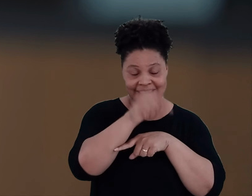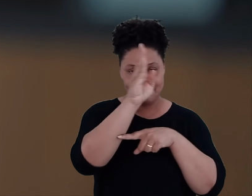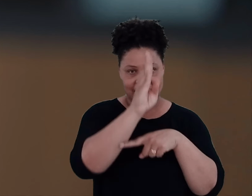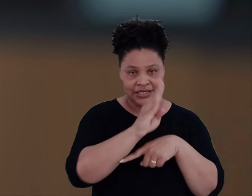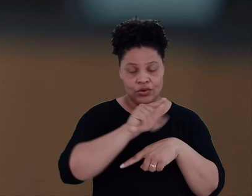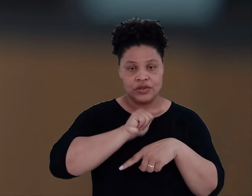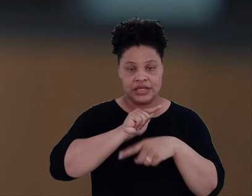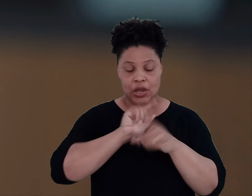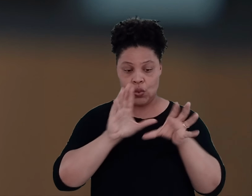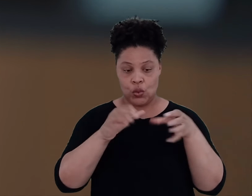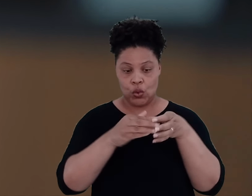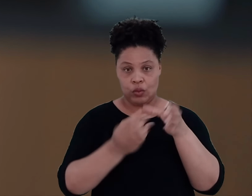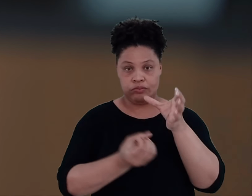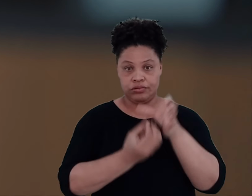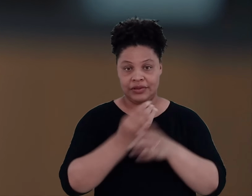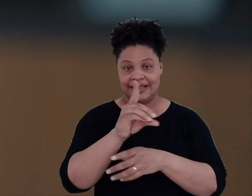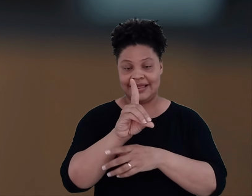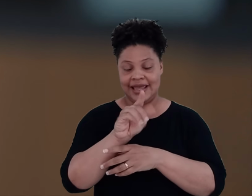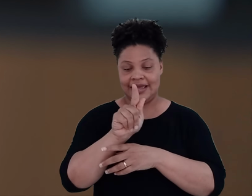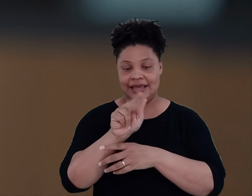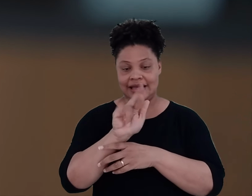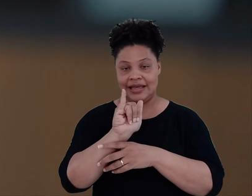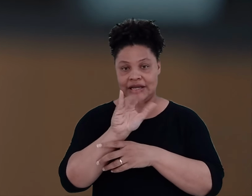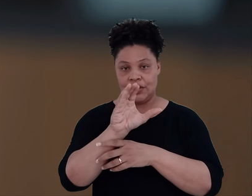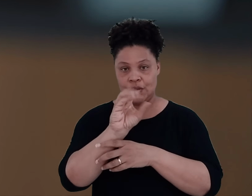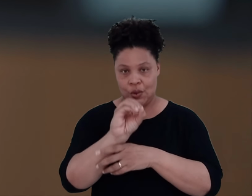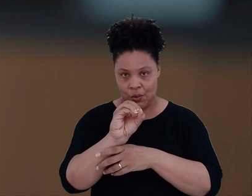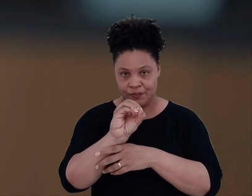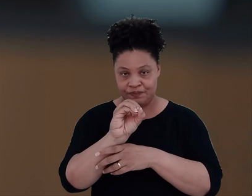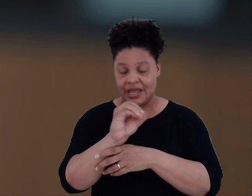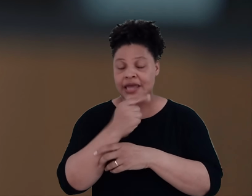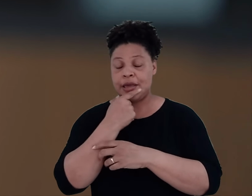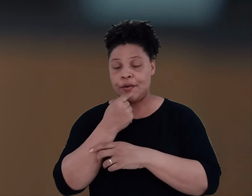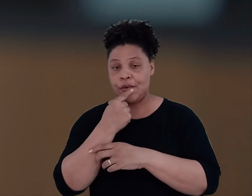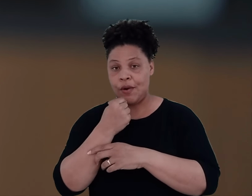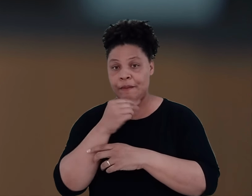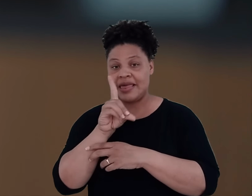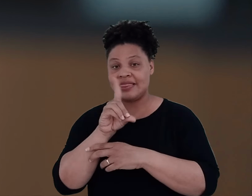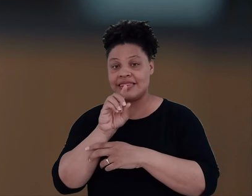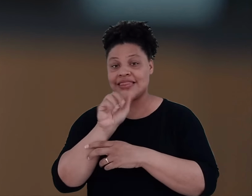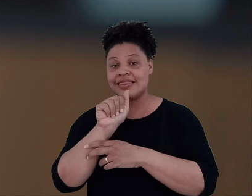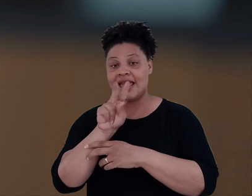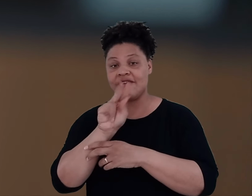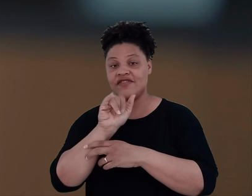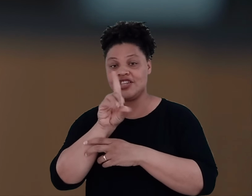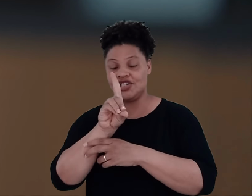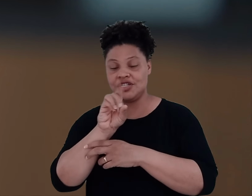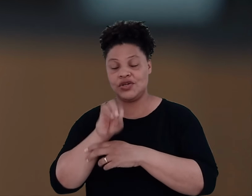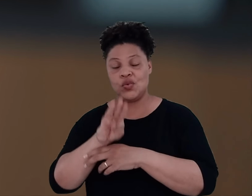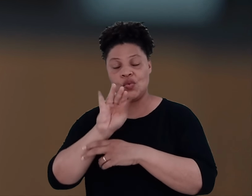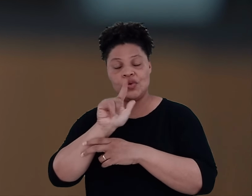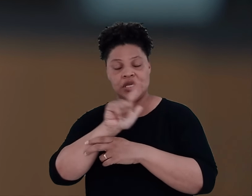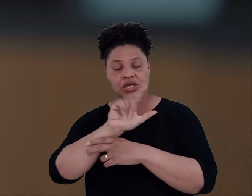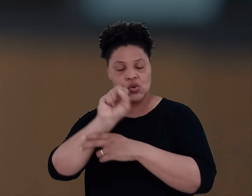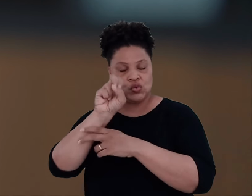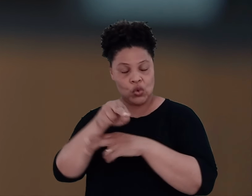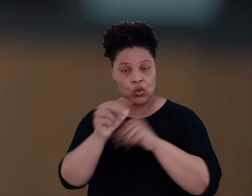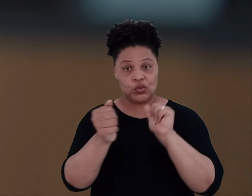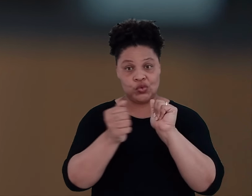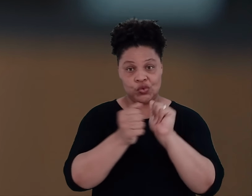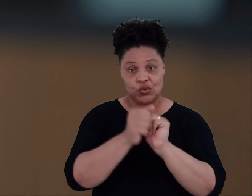que tem como cofundador o David Wilson, que veio para o Brasil e cofundou a Afro TV com Paulo Rogério. O portal tem